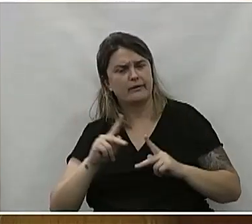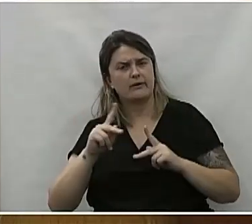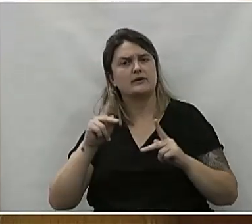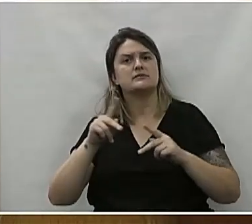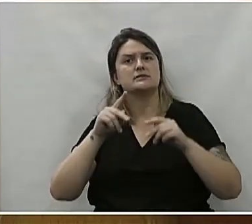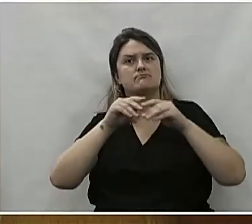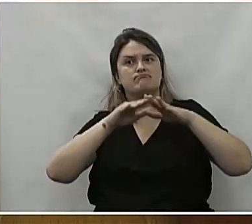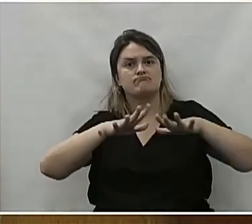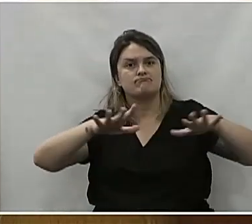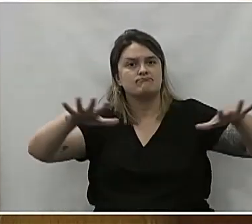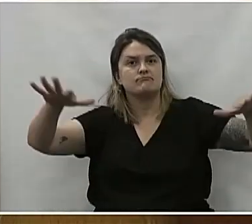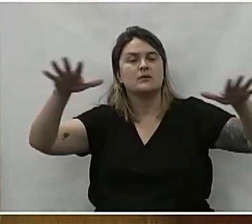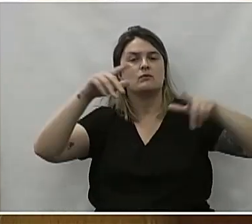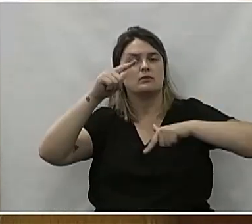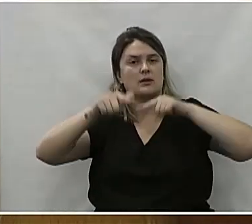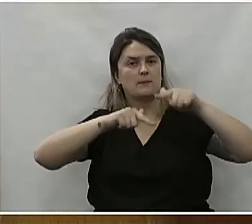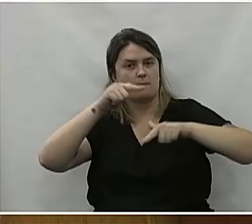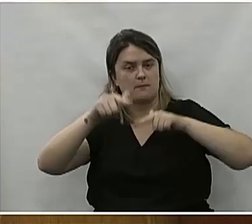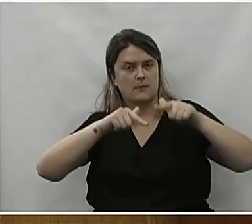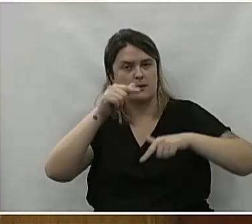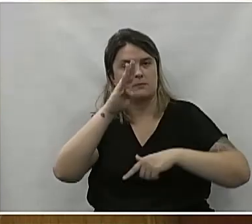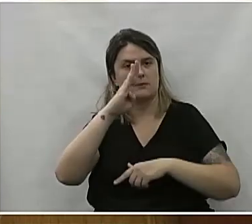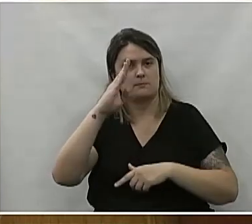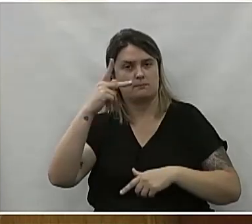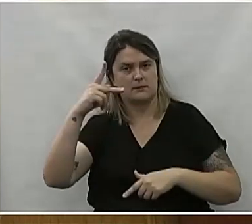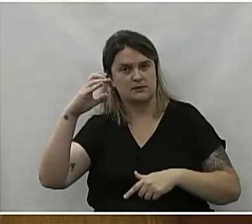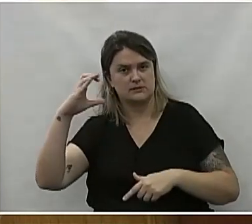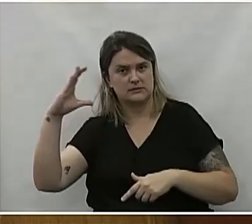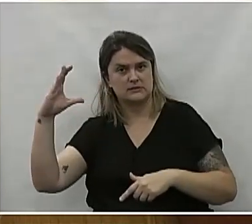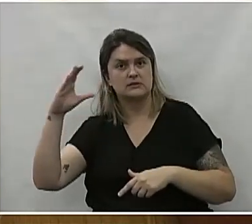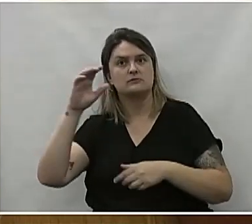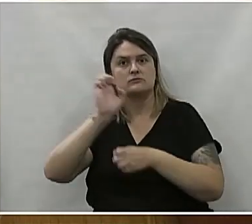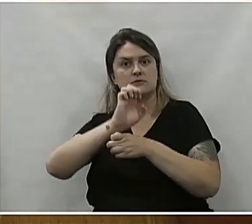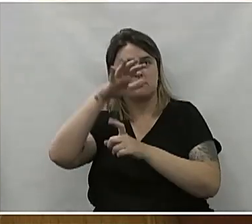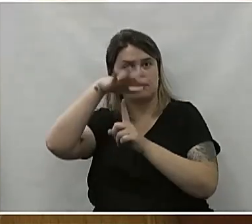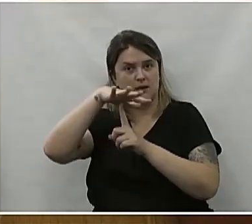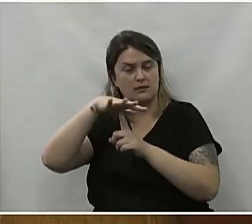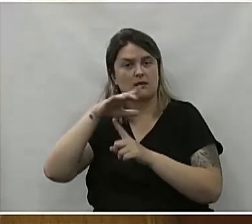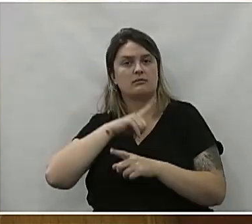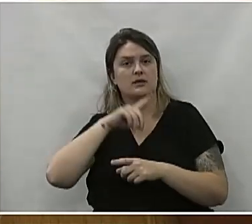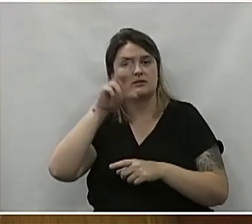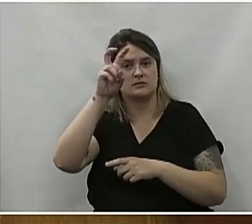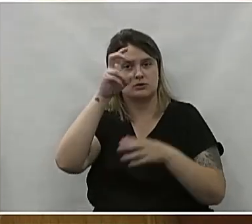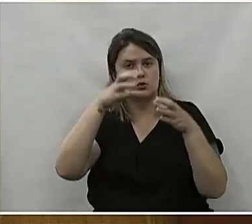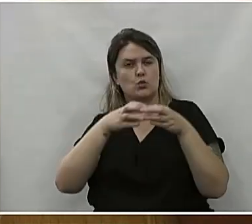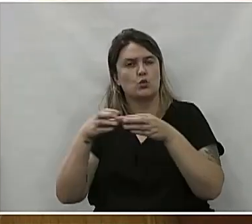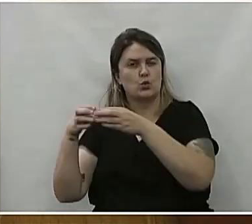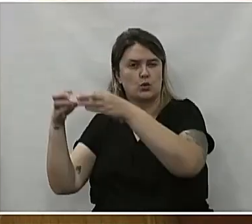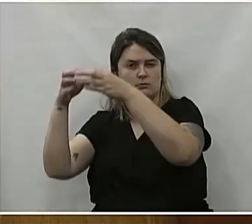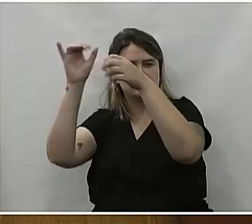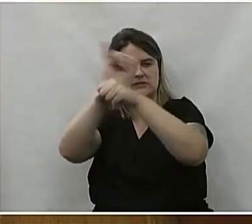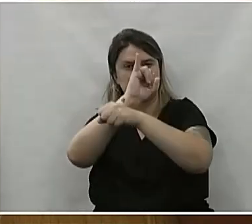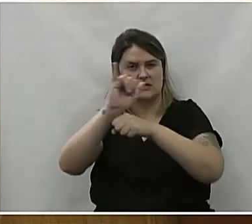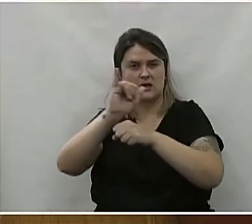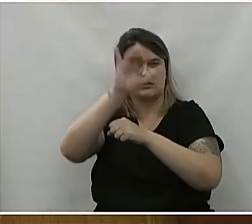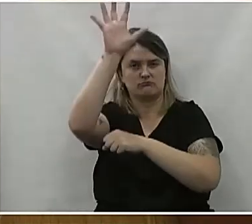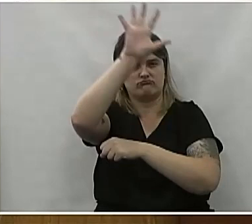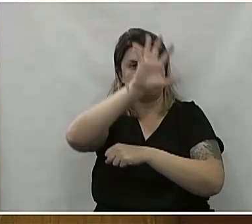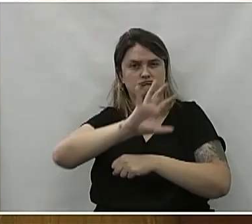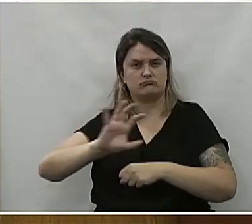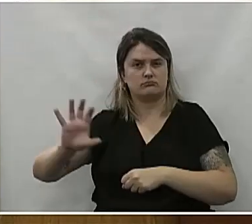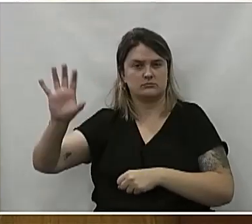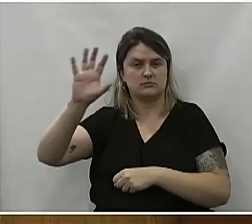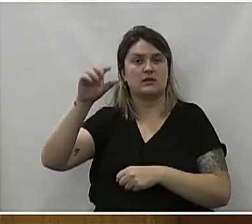Geográfico Do BPC Abrangendo Todo o estado Do Paraná E dividido Em cinco Companhias Estratégicas Em diferentes Regiões